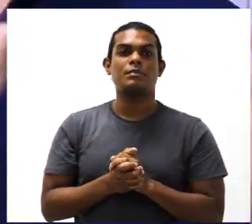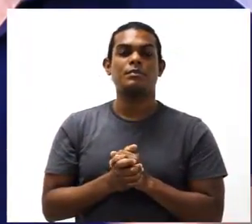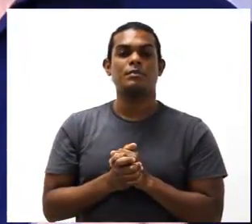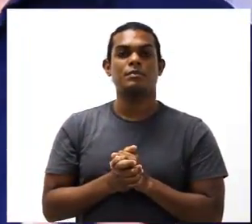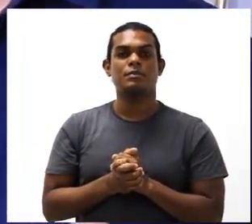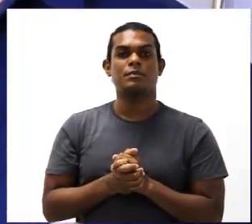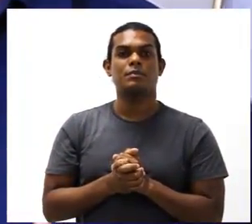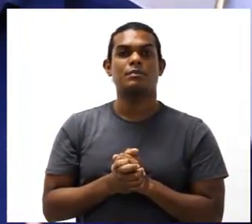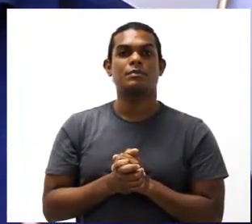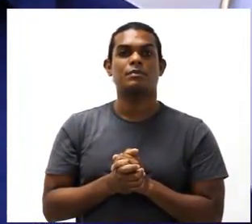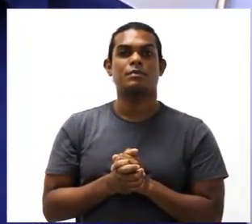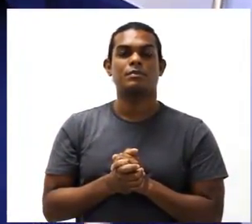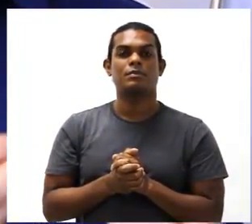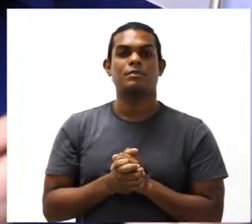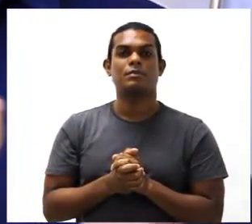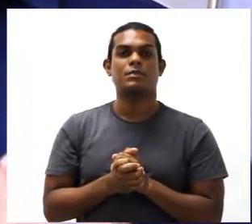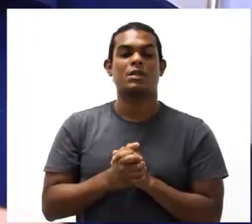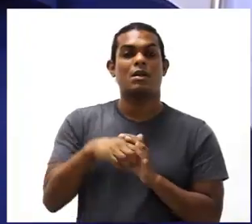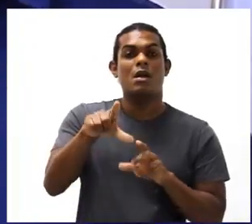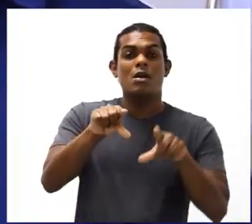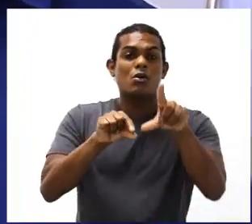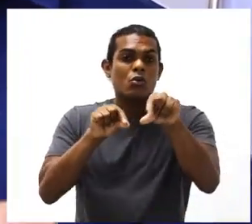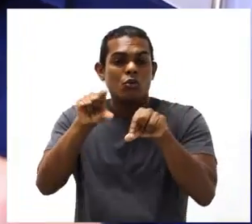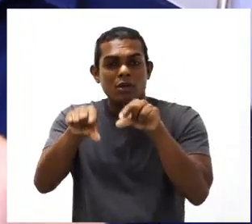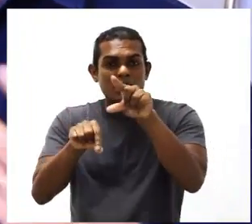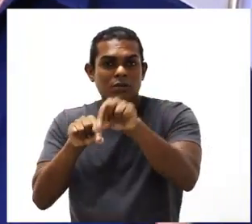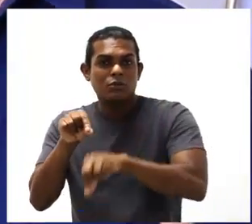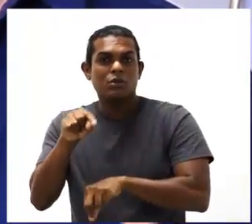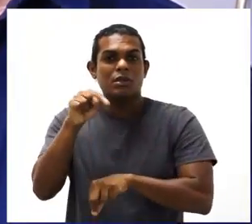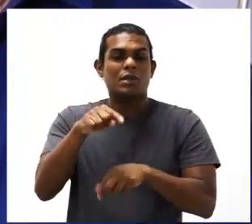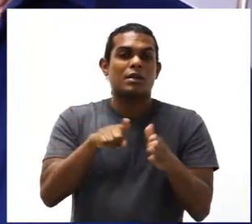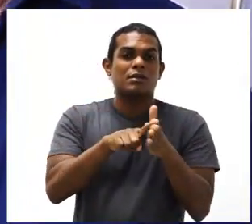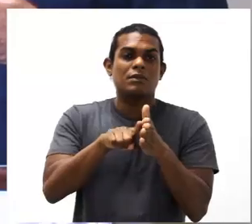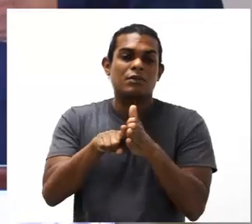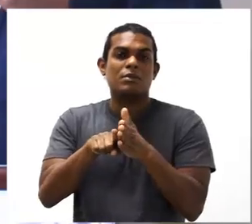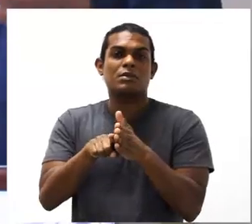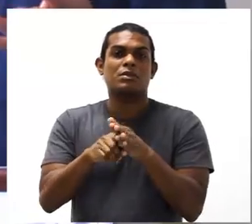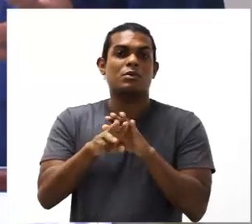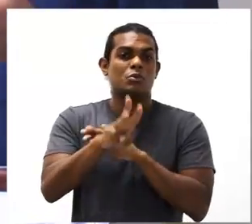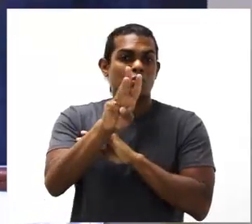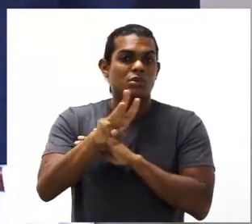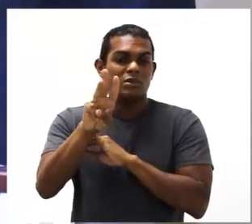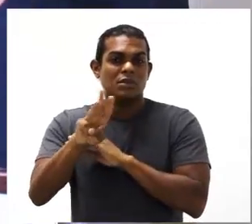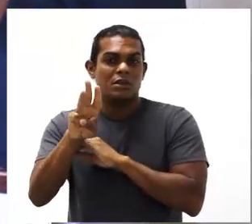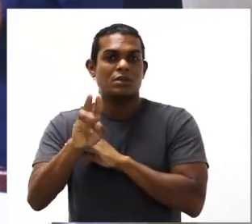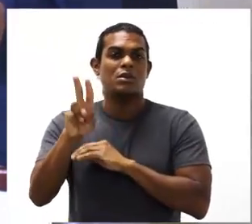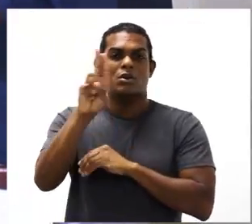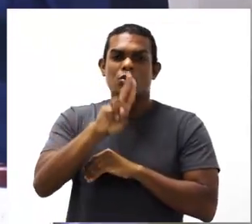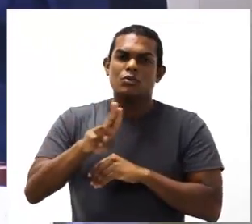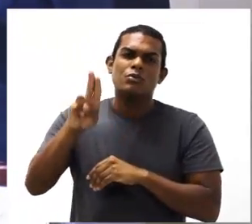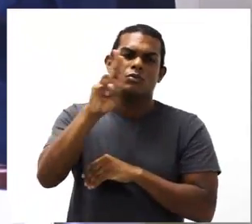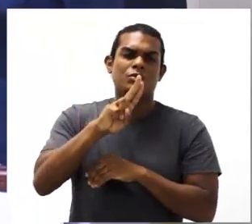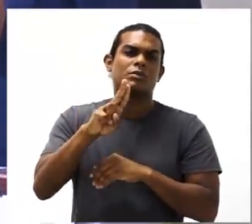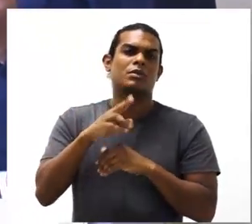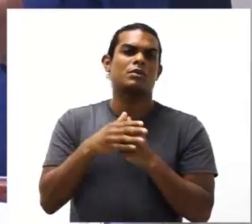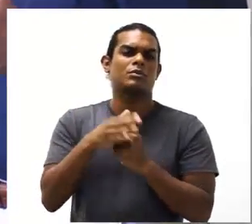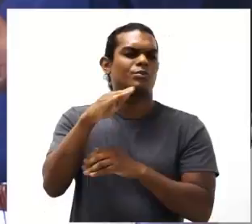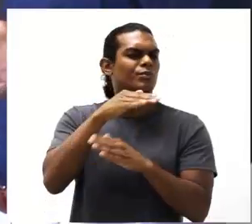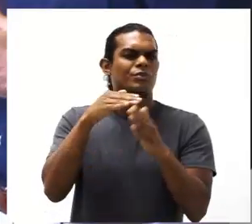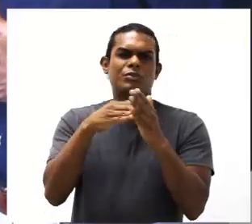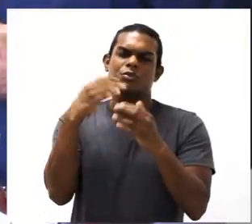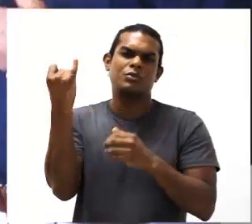chama-se coleta da informação, obtenção. E aí a fonte, a qualidade é essencial para que você possa tomar decisões